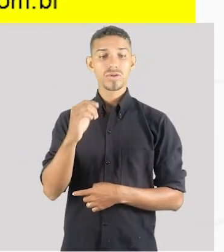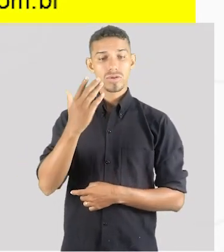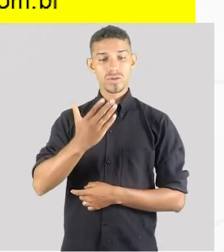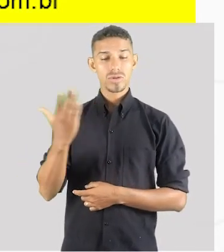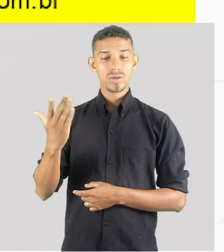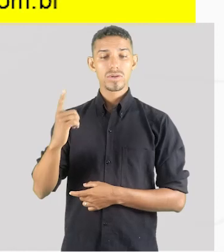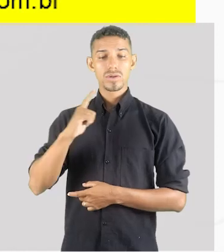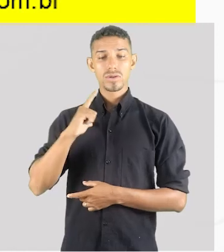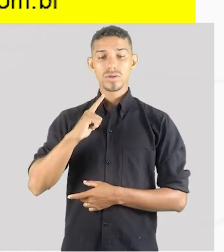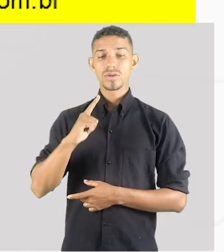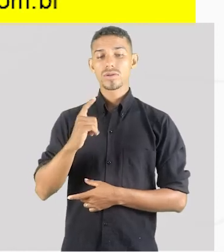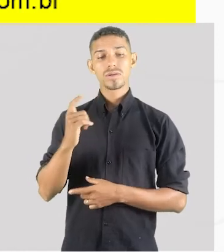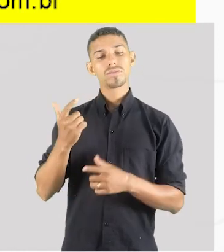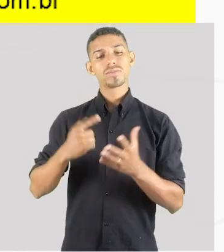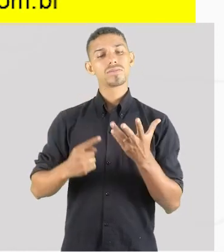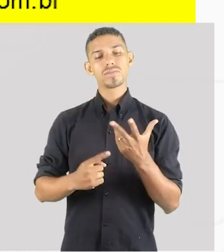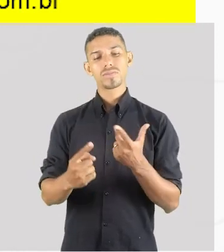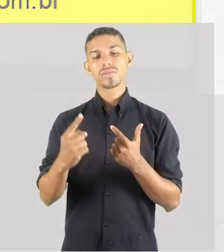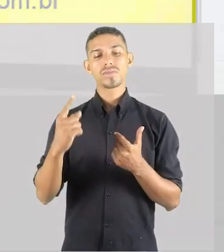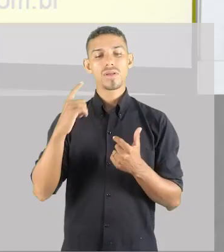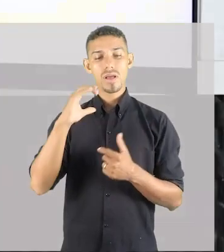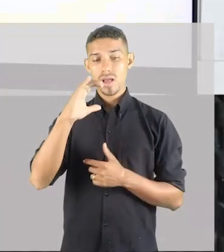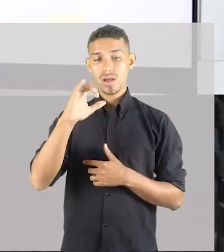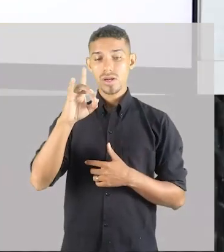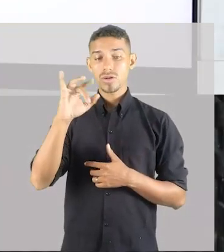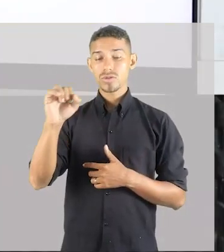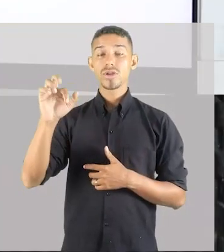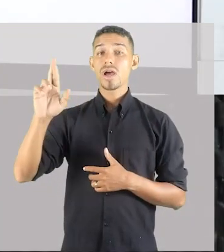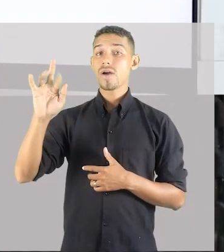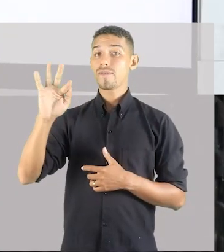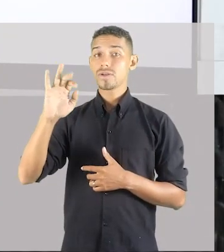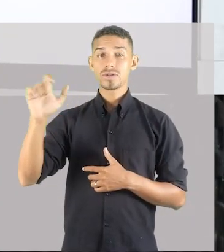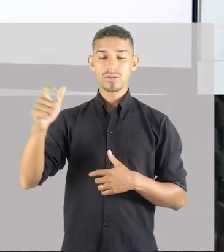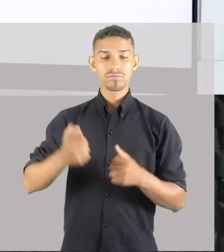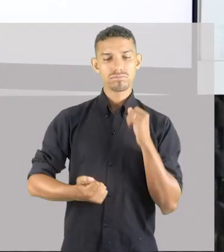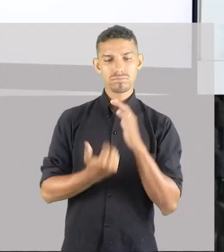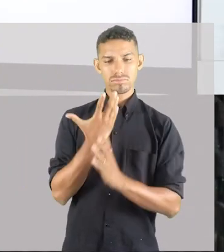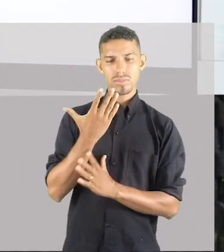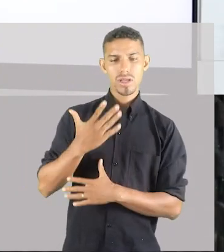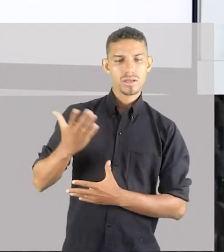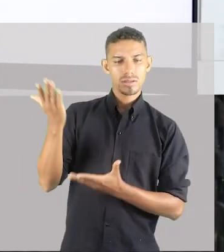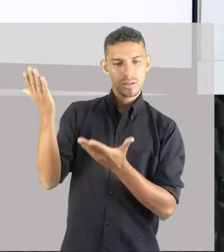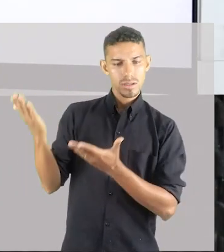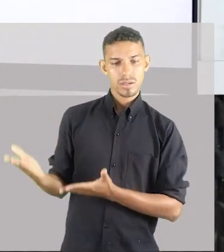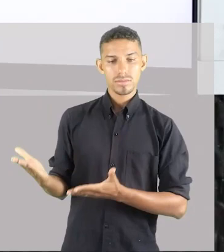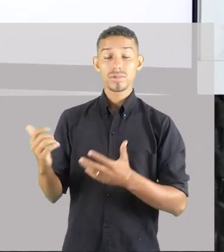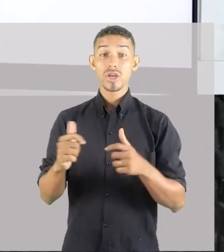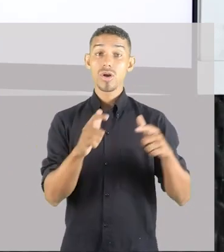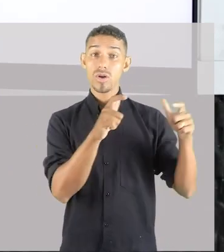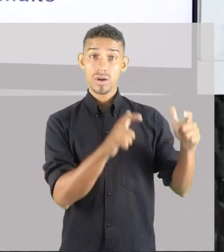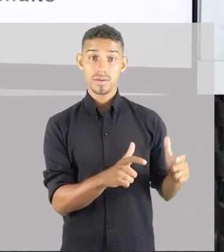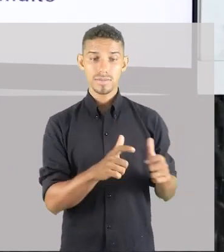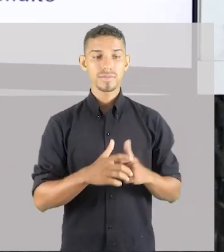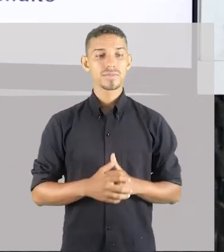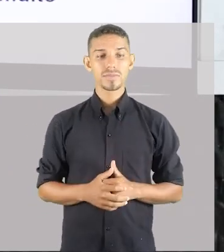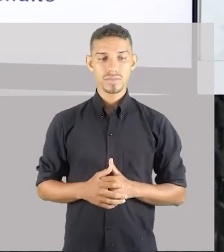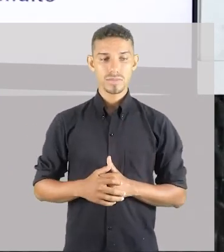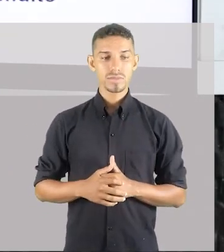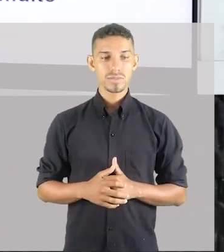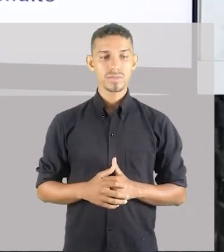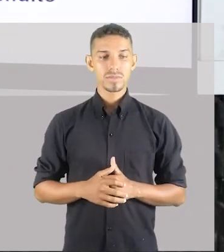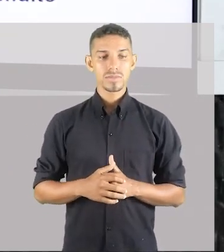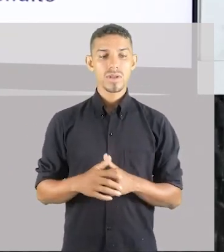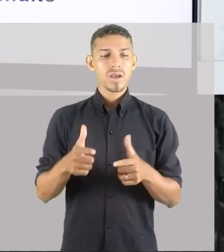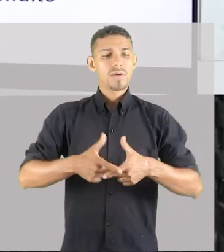Cláudio Rafael uma paleta de cores mínimas onde ele cria uma interação entre o espectador e o local né